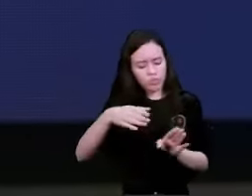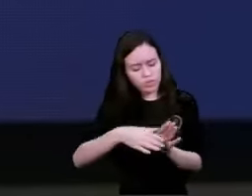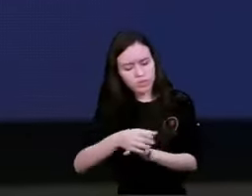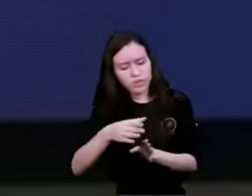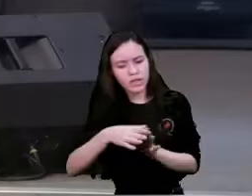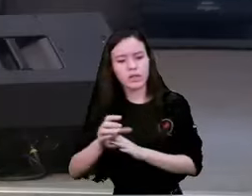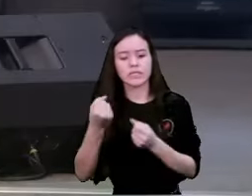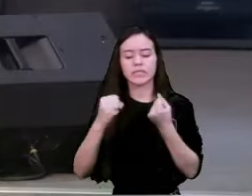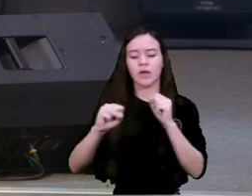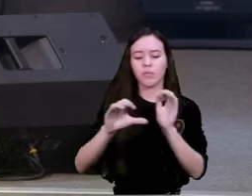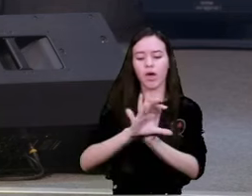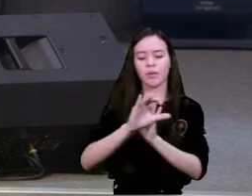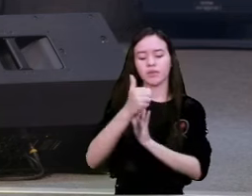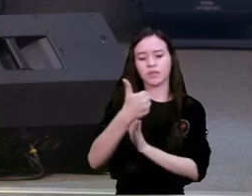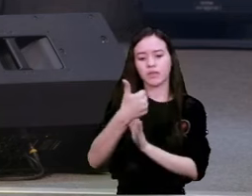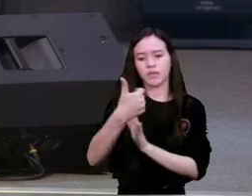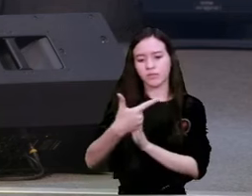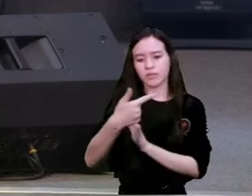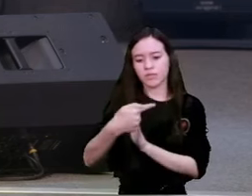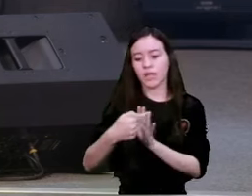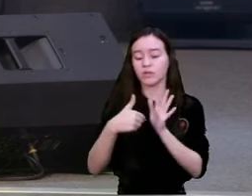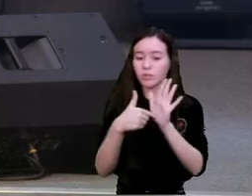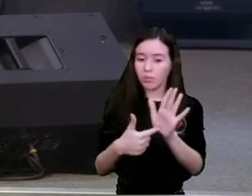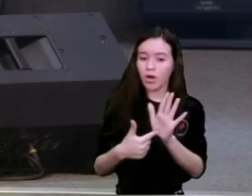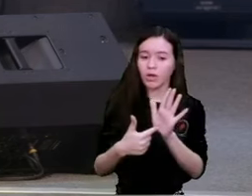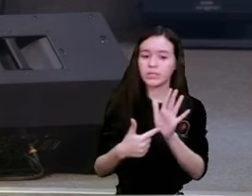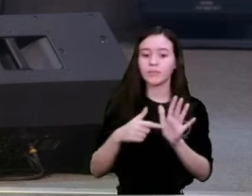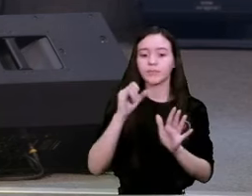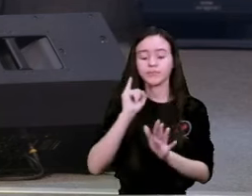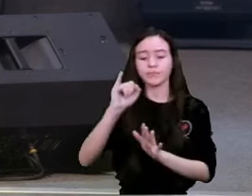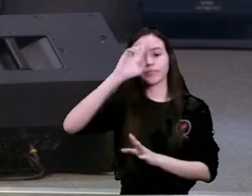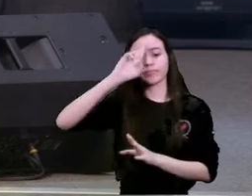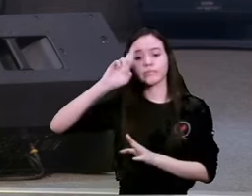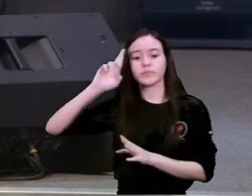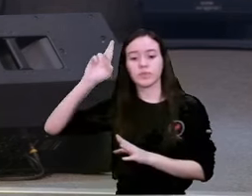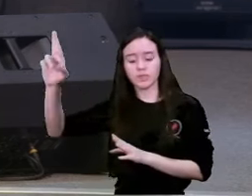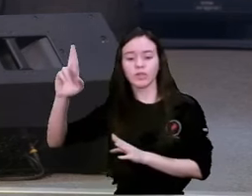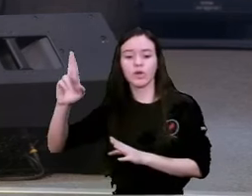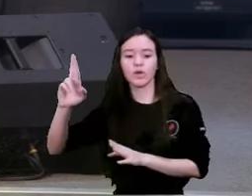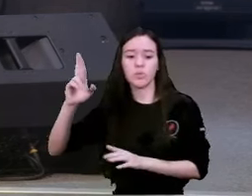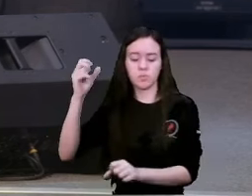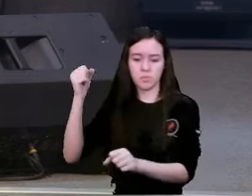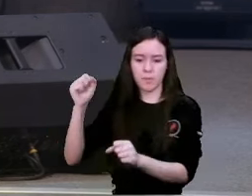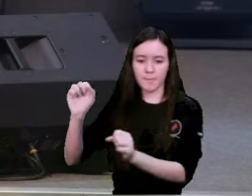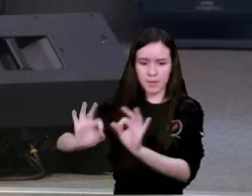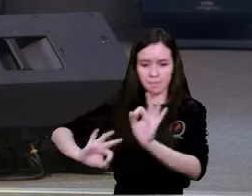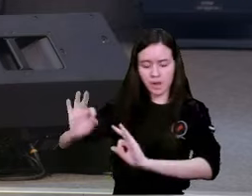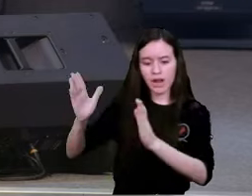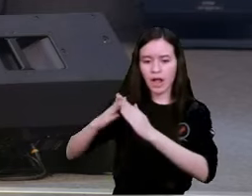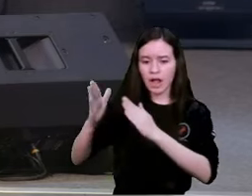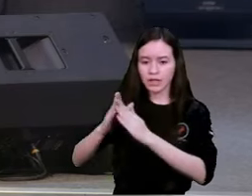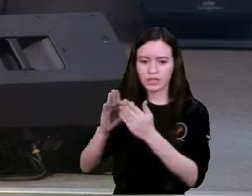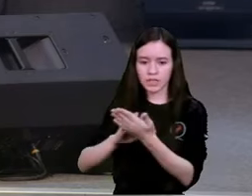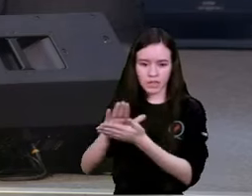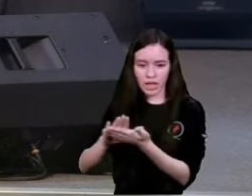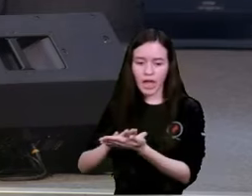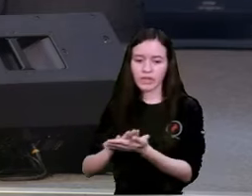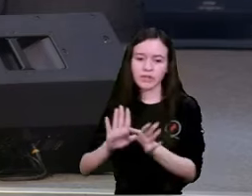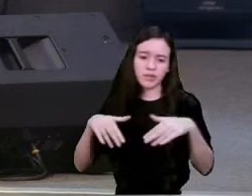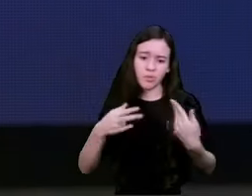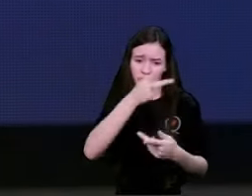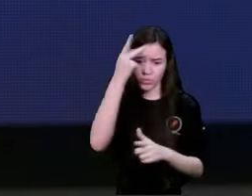No Salmo de número 127, ele diz: se o Senhor não edificar a casa, em vão trabalhos que